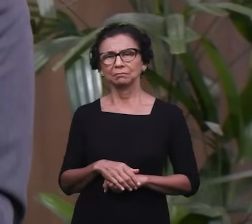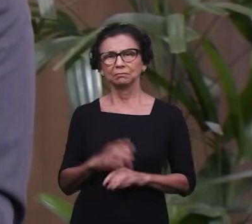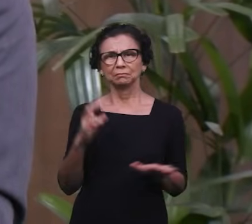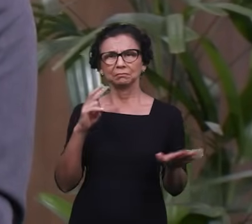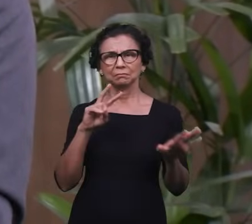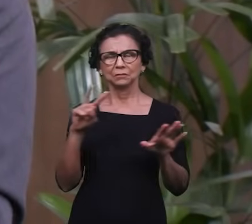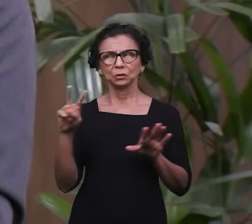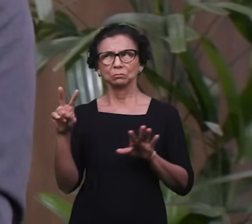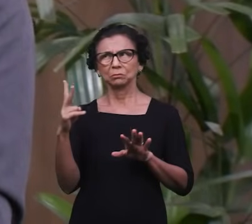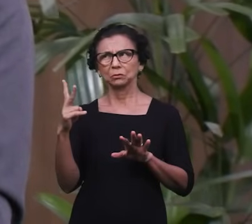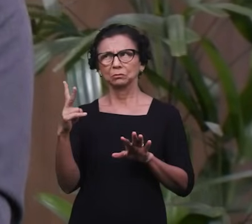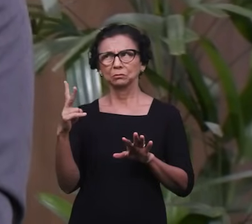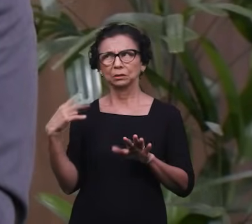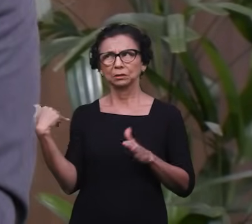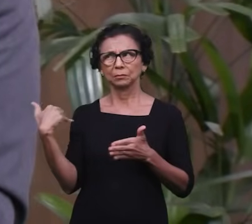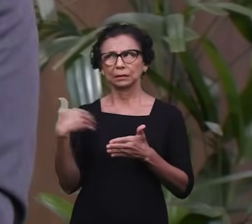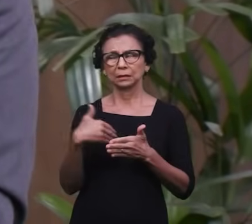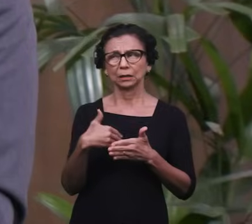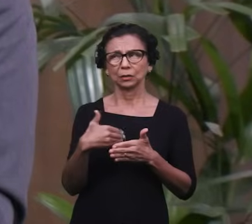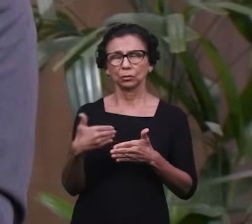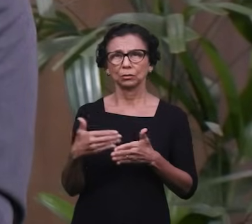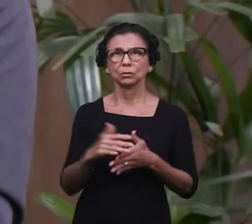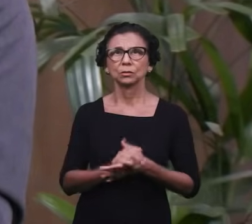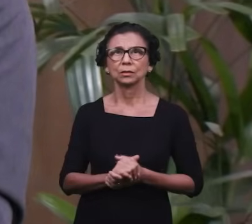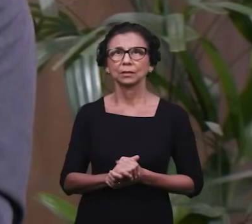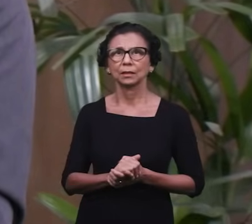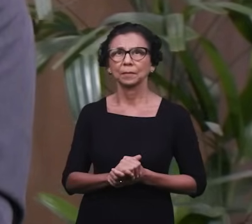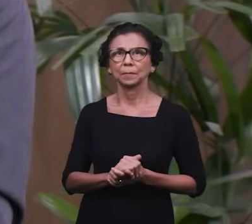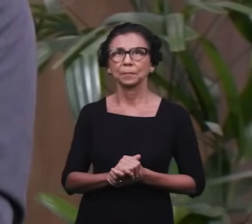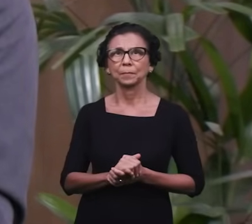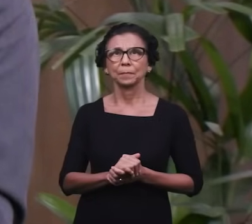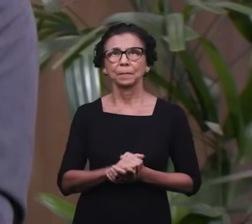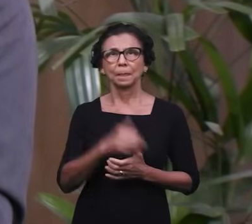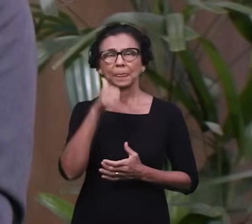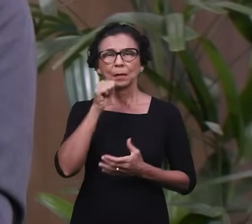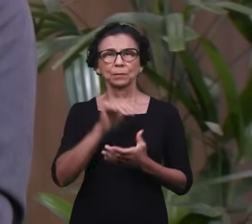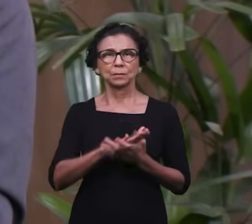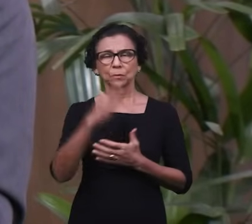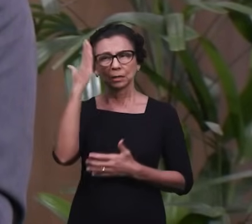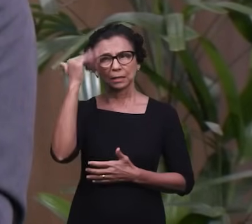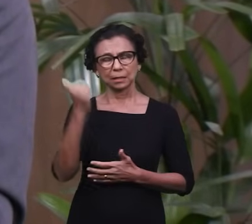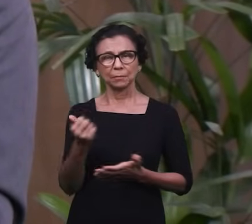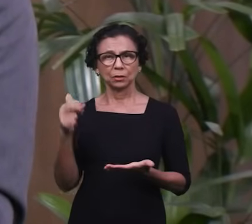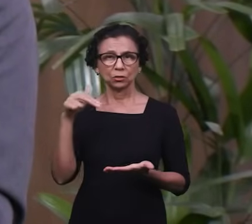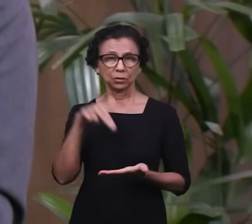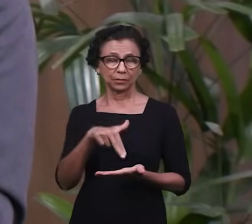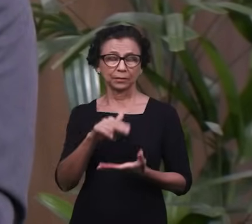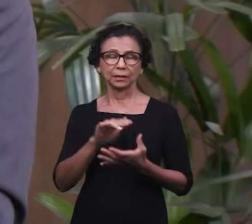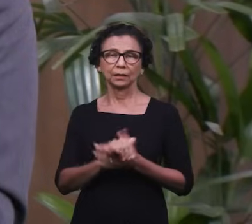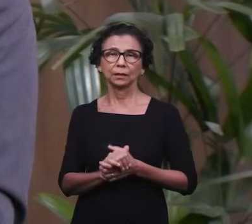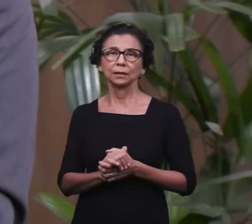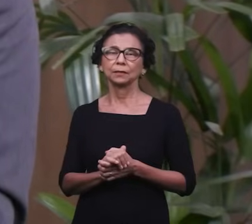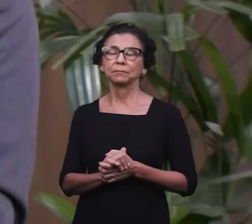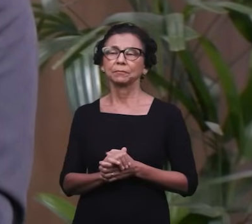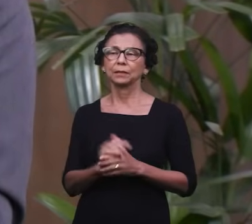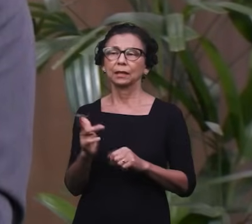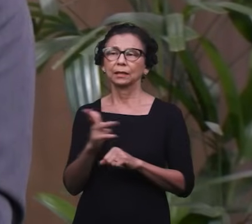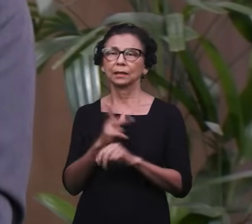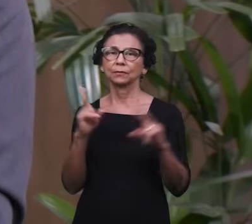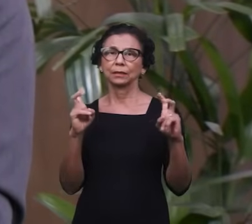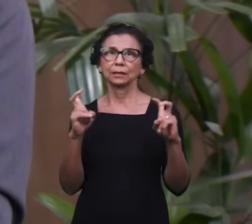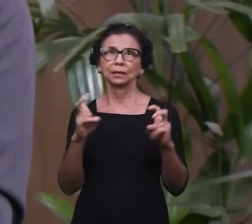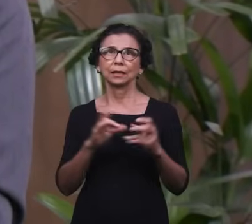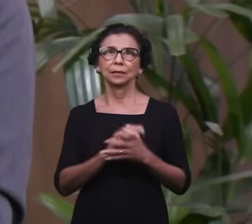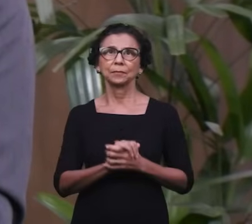ela me falando isso, ela já sabendo que a gente ia vir gravar aqui a respeito desse tema, ela falou assim, isso aqui é vaga específico